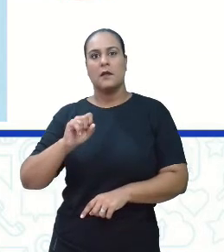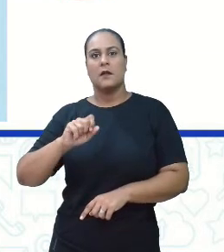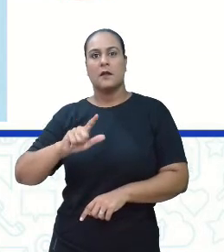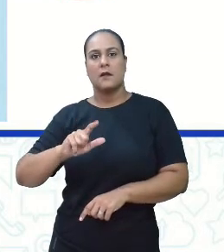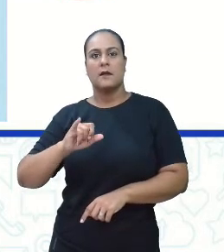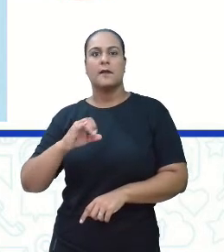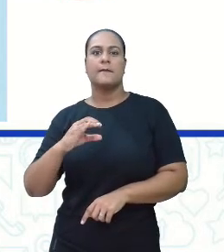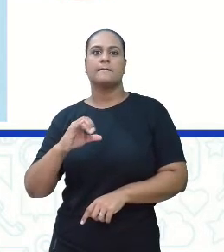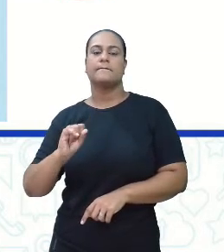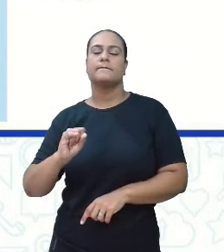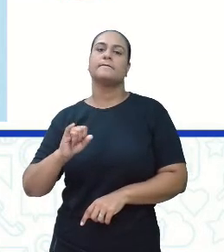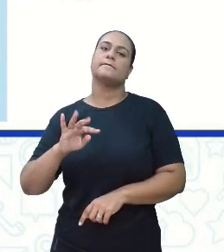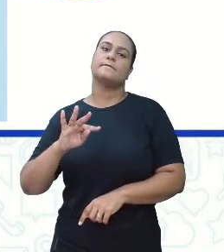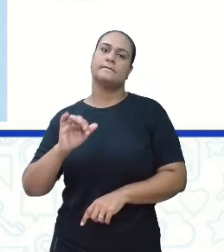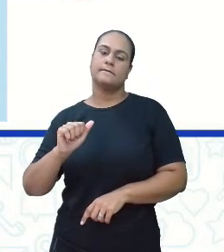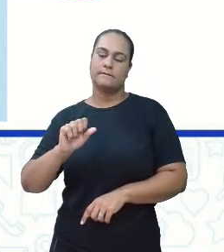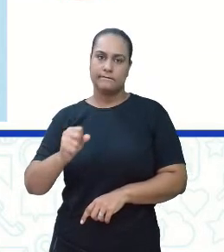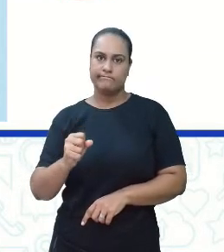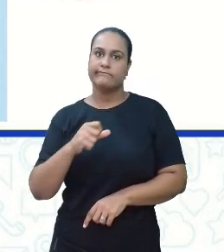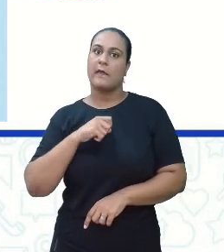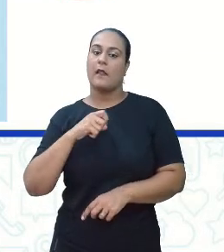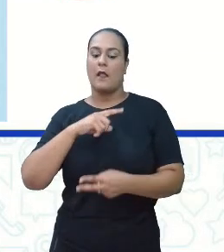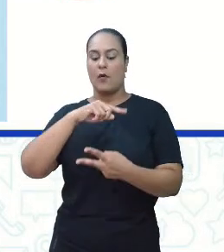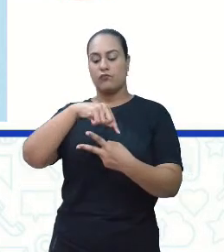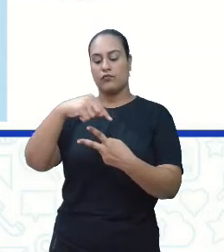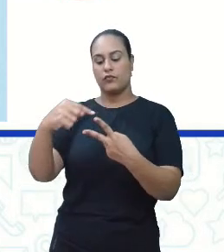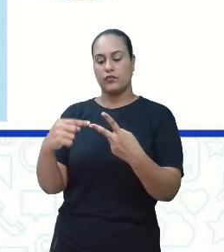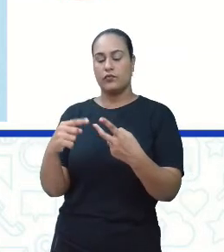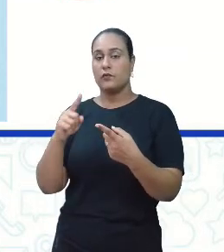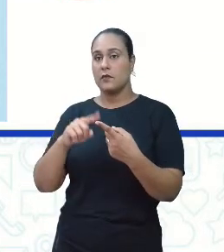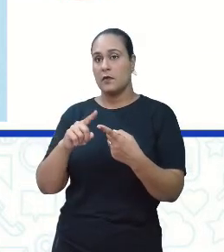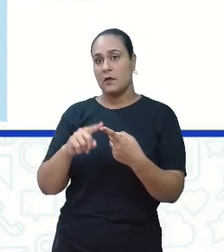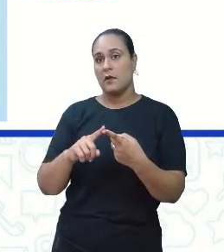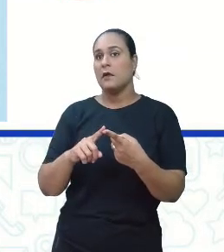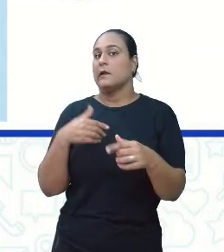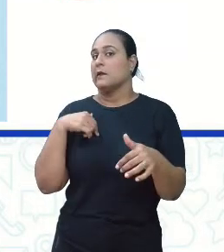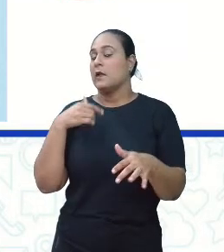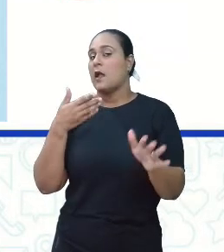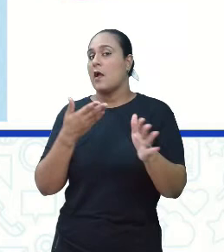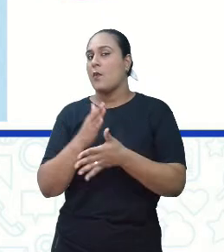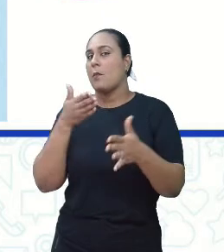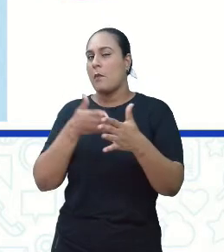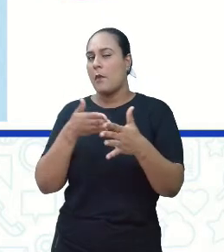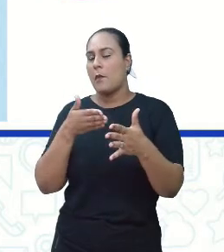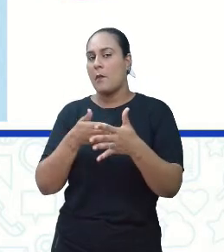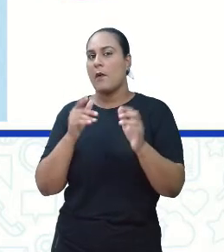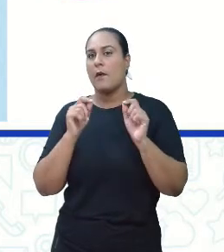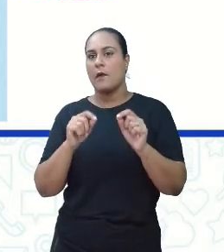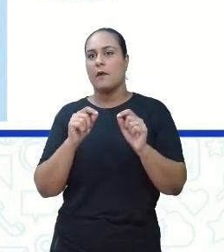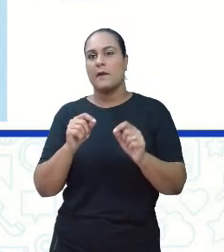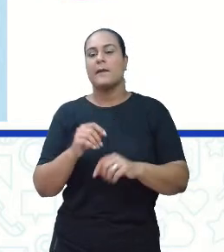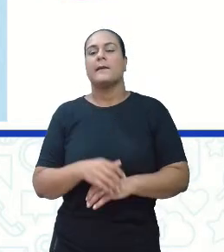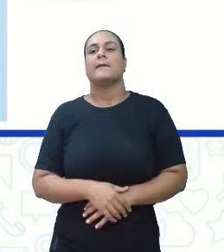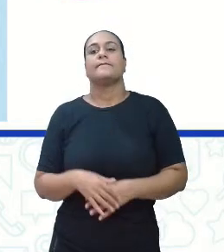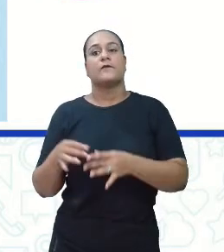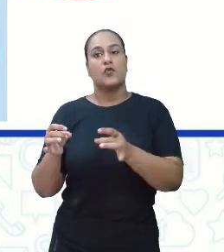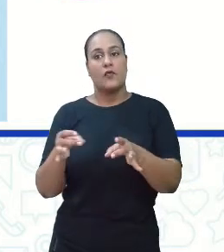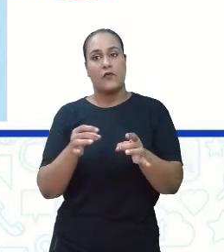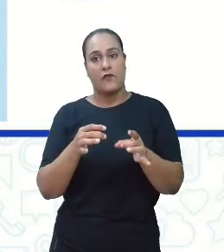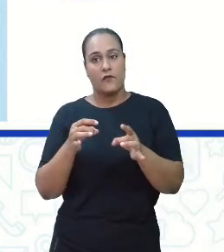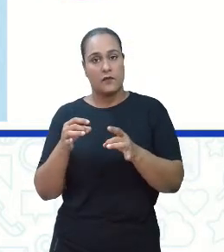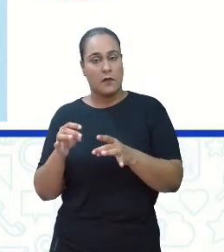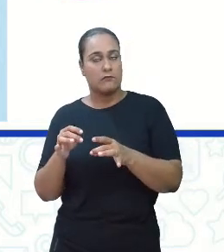lembrar que existem drogas lícitas que têm restrições. Como eu coloquei aí, ó, são